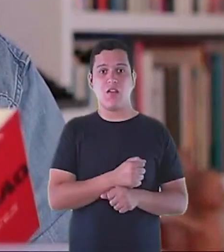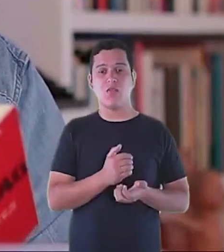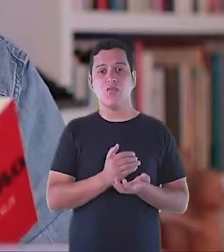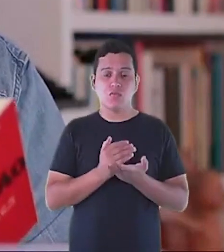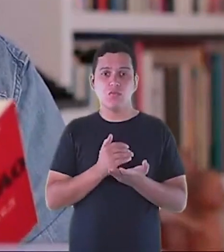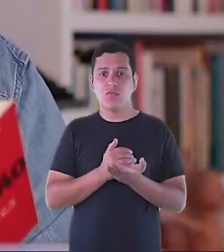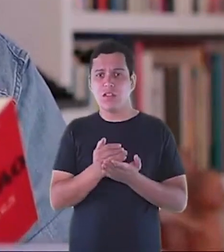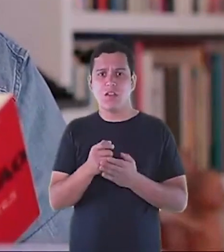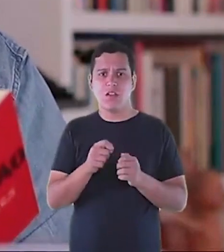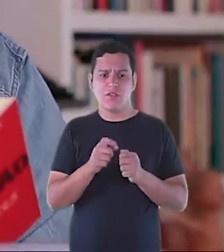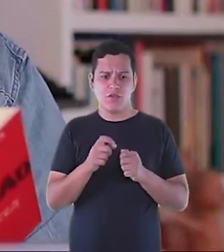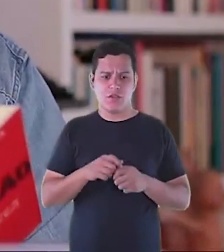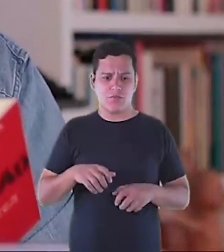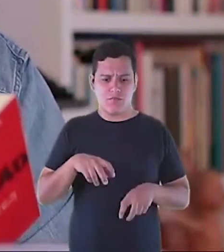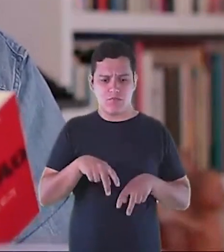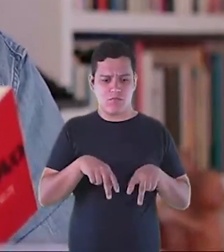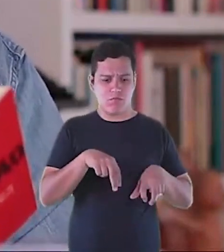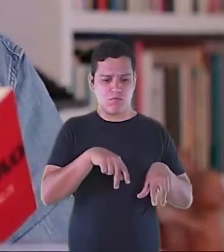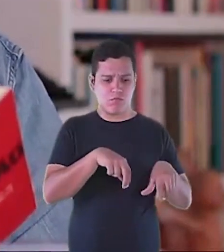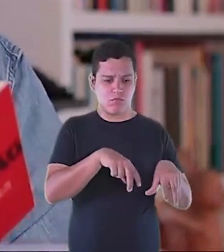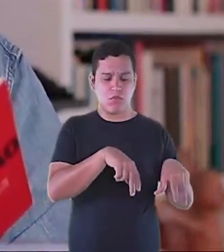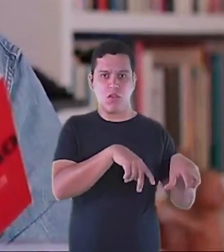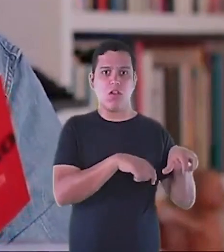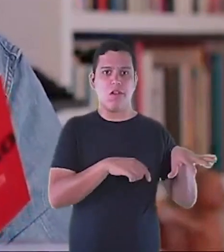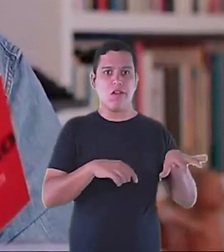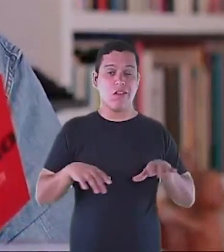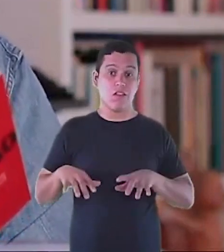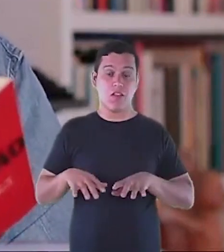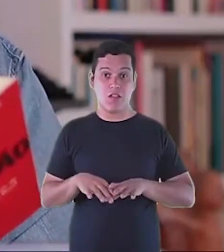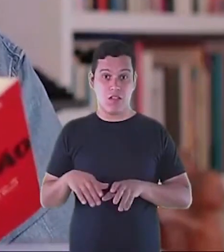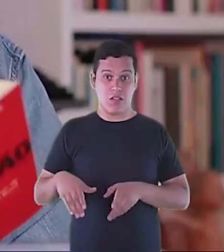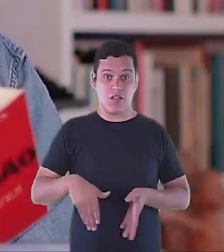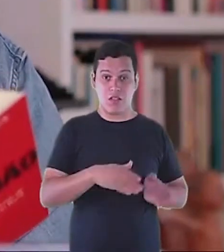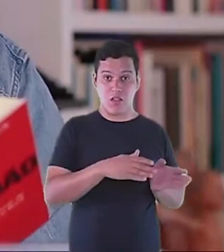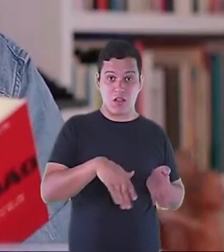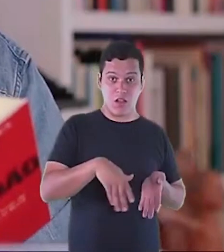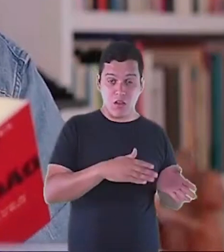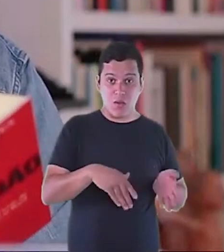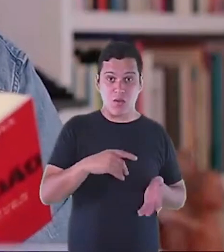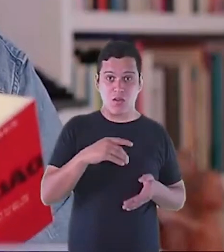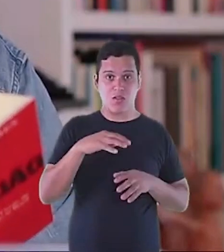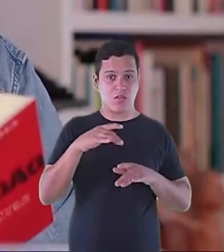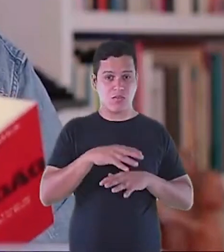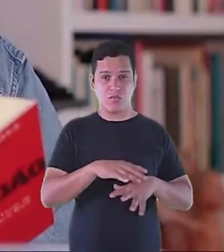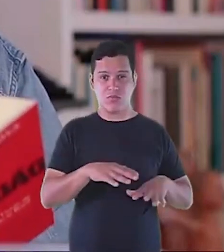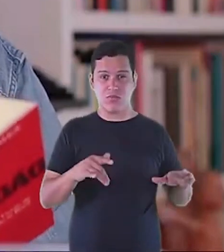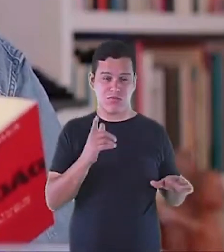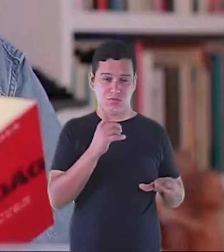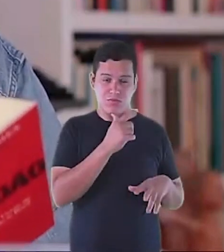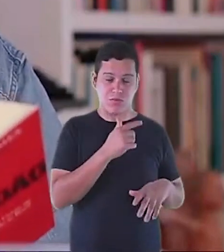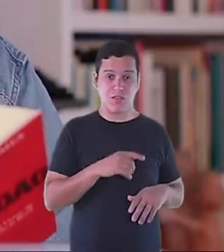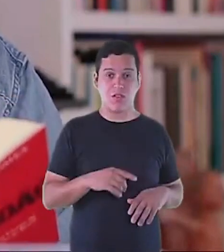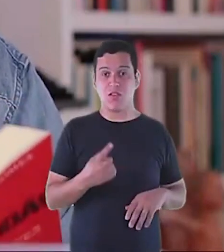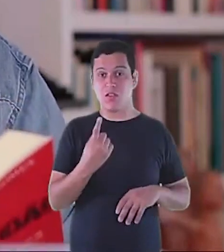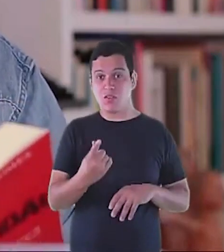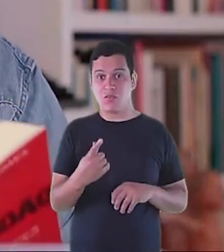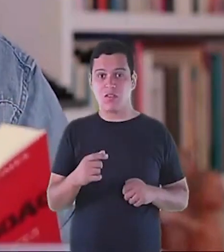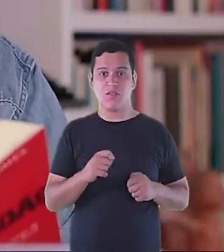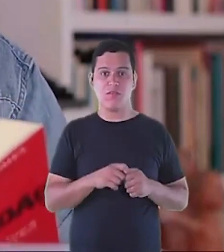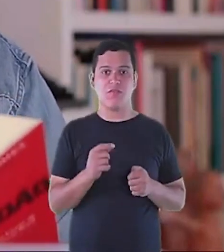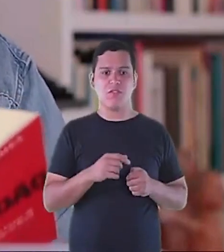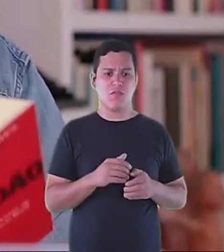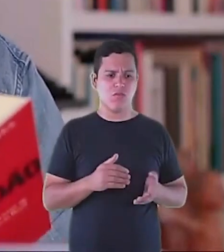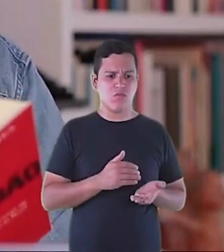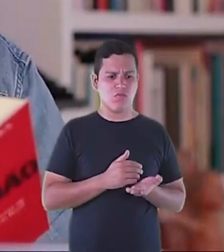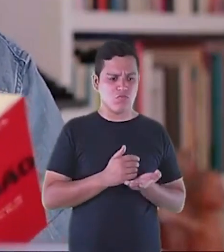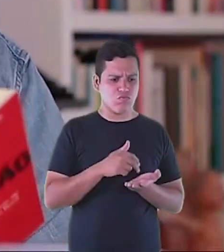ruas encharcadas. Um deles dirigiu-se ao casarão da fachada e pilastras de pedra situados ao lado da